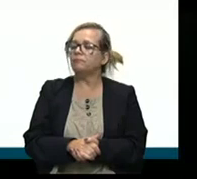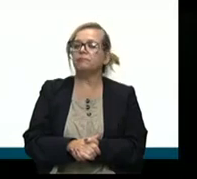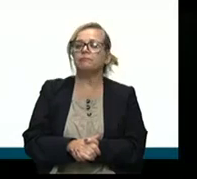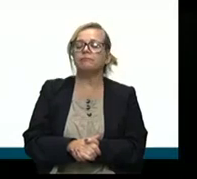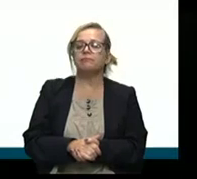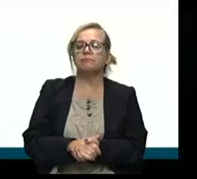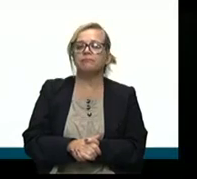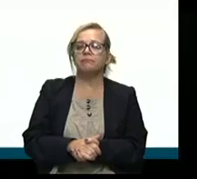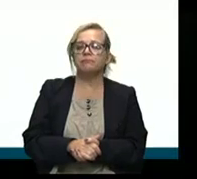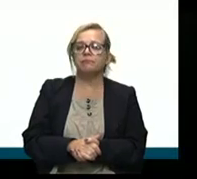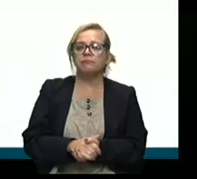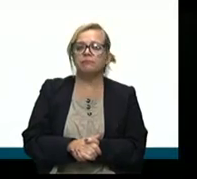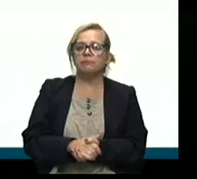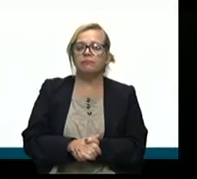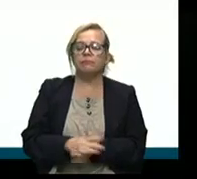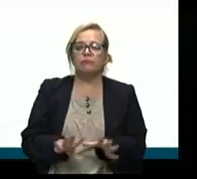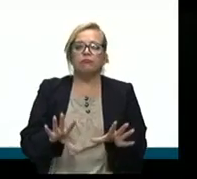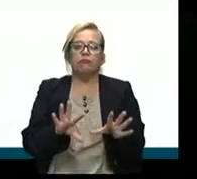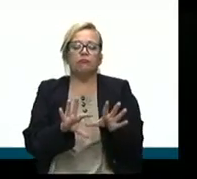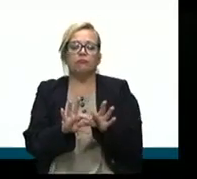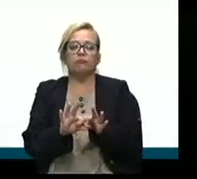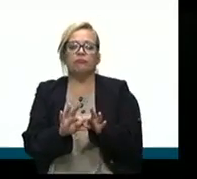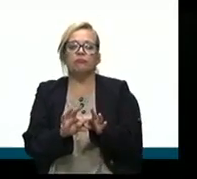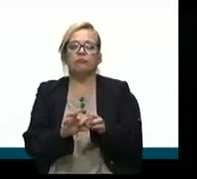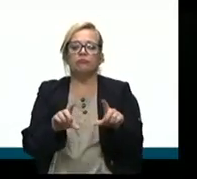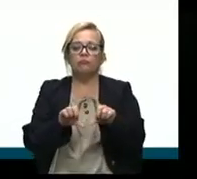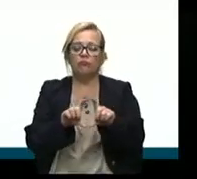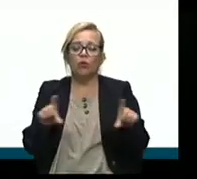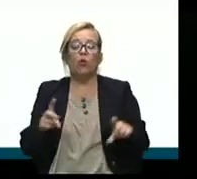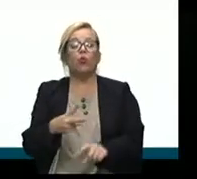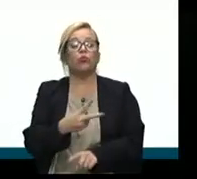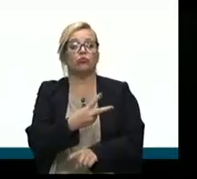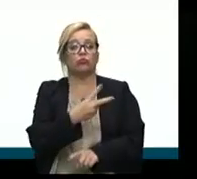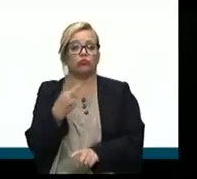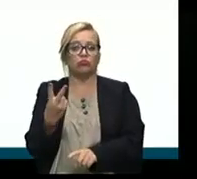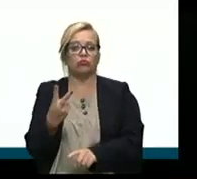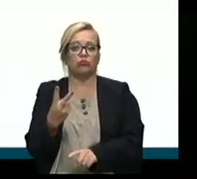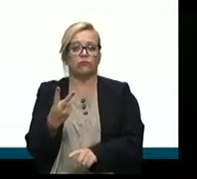Chamamos de correlação linear o quê? Duas variáveis estão